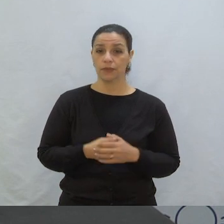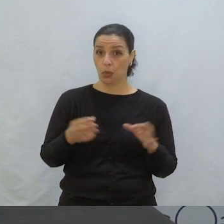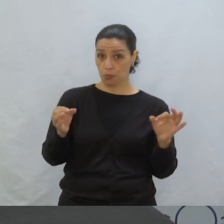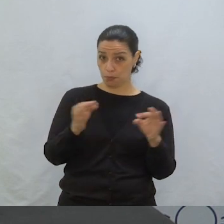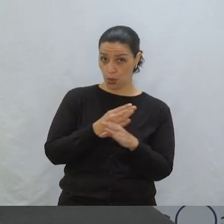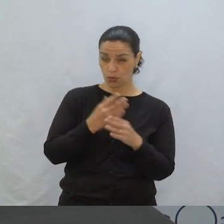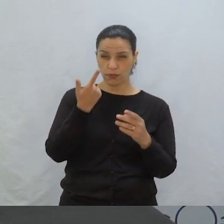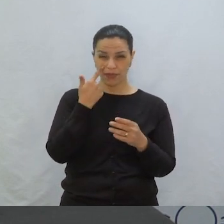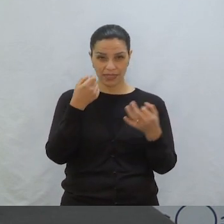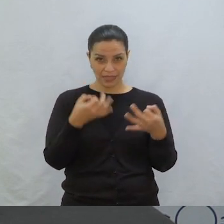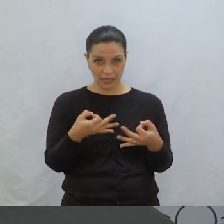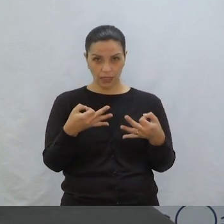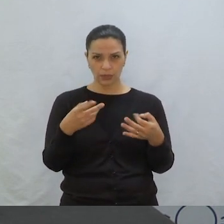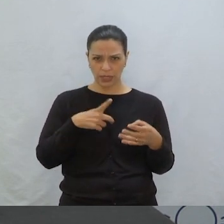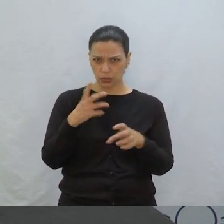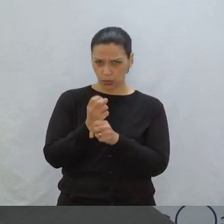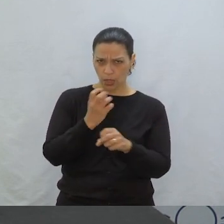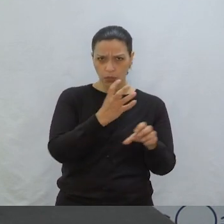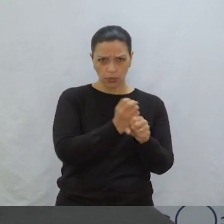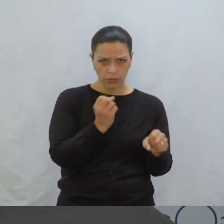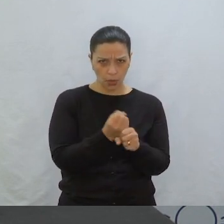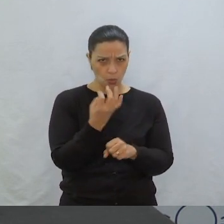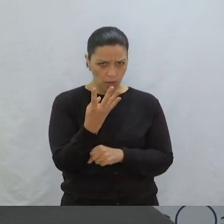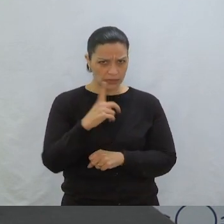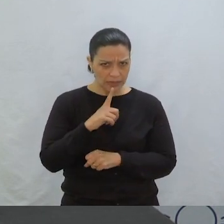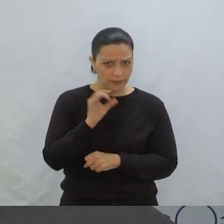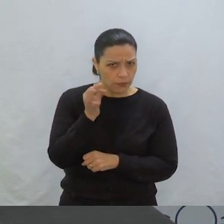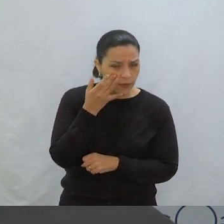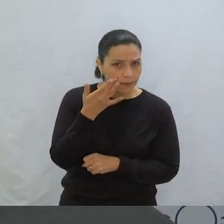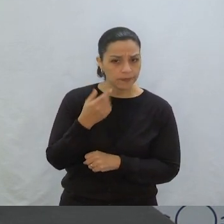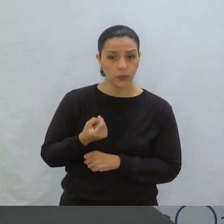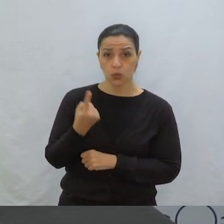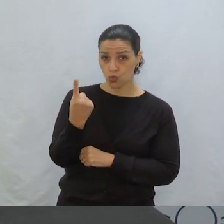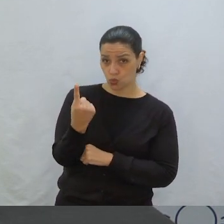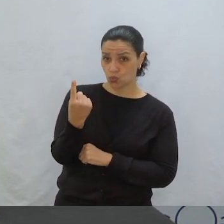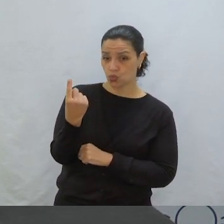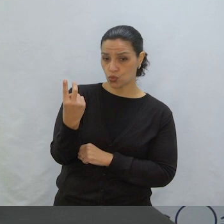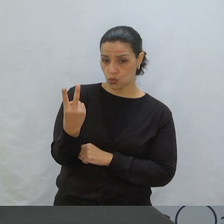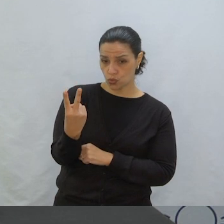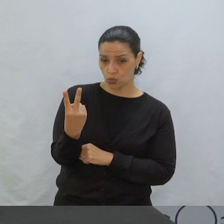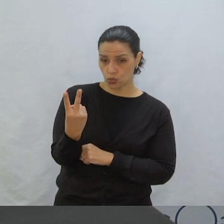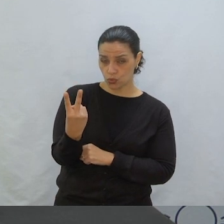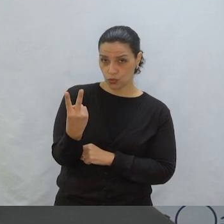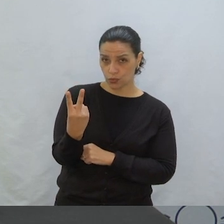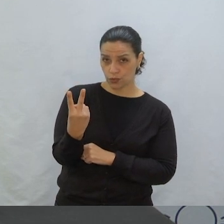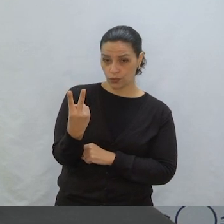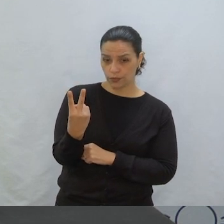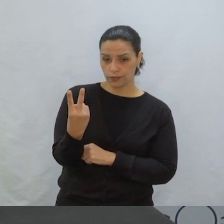4. Vamos conferir se a gente separou agora certinho 4 tampinhas?